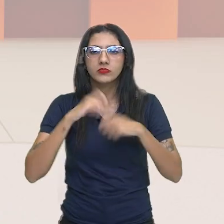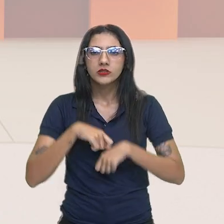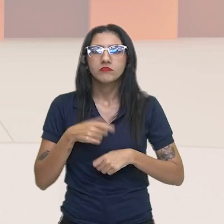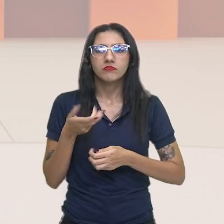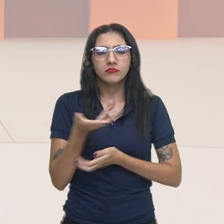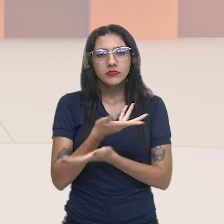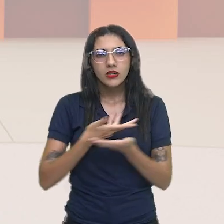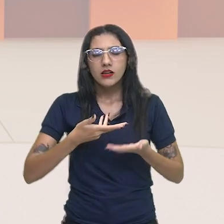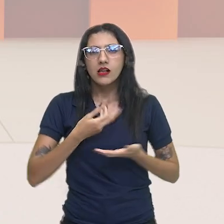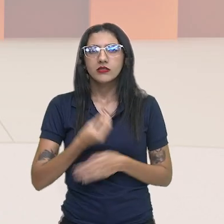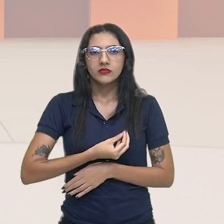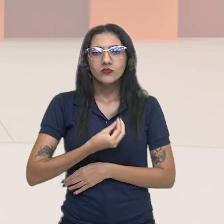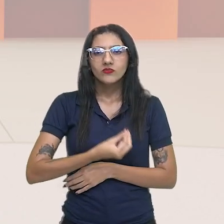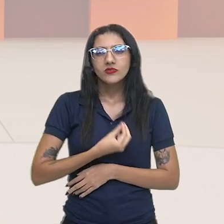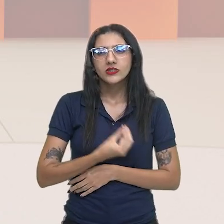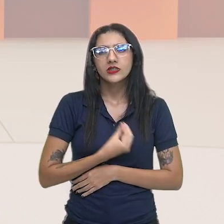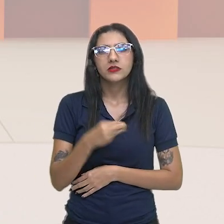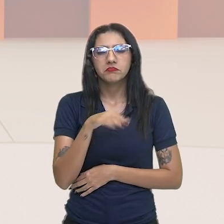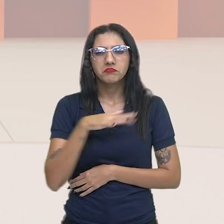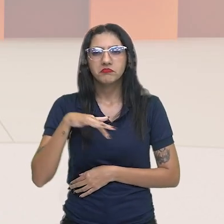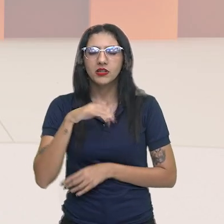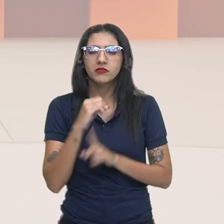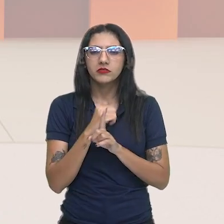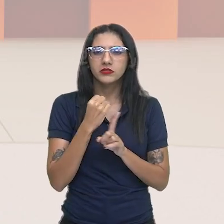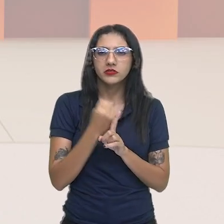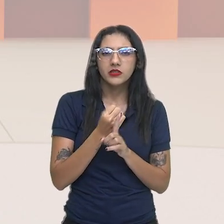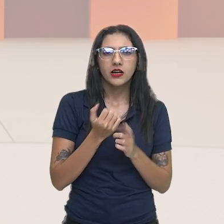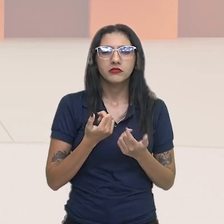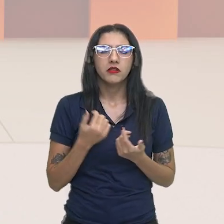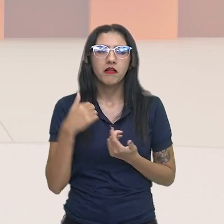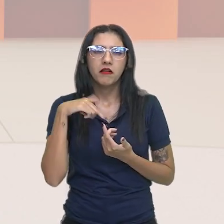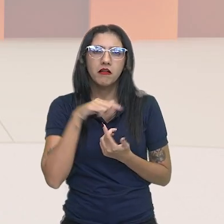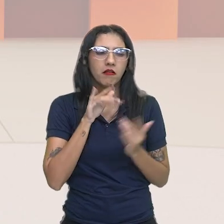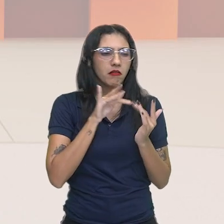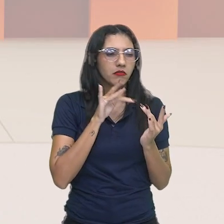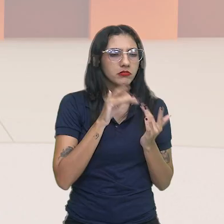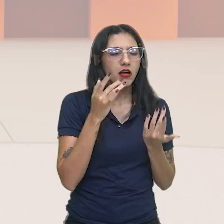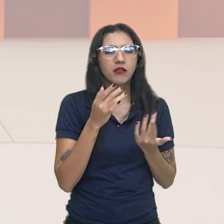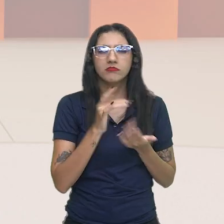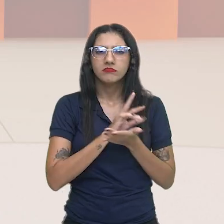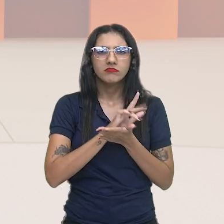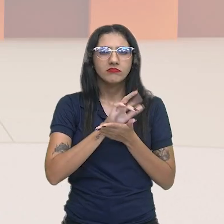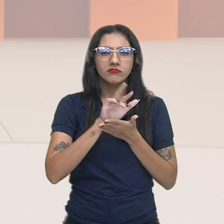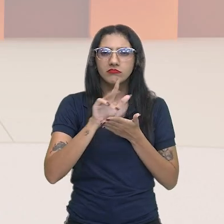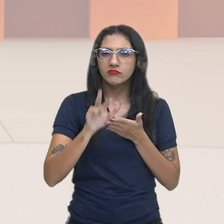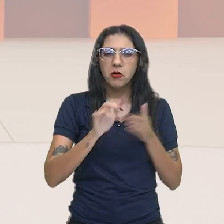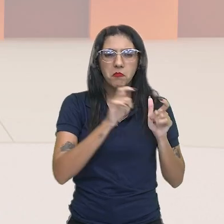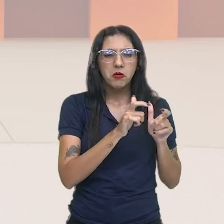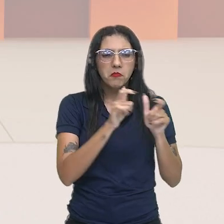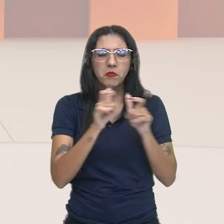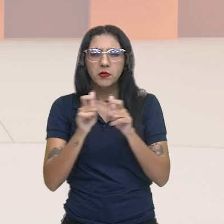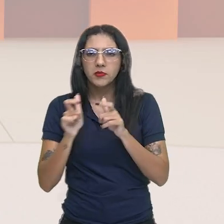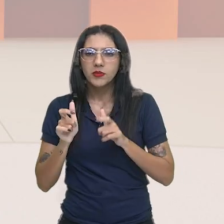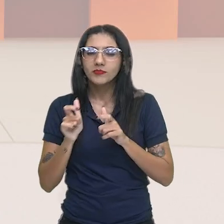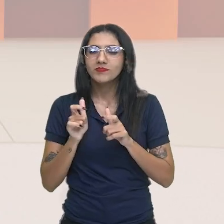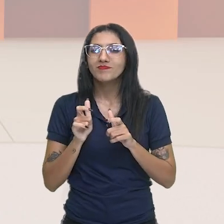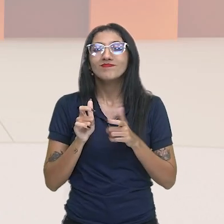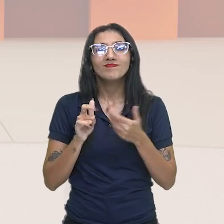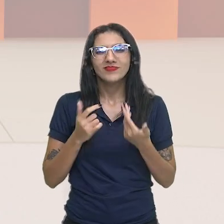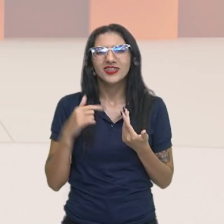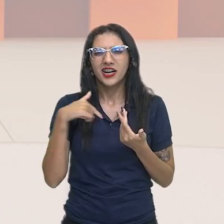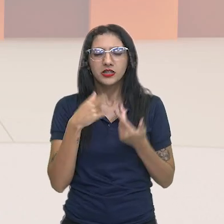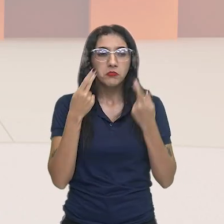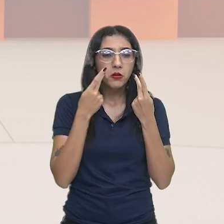interagir, viver, né, na sociedade, no ônibus, na escola, no emprego. Então, a gente vai criar, né,